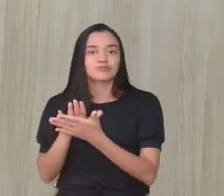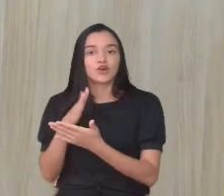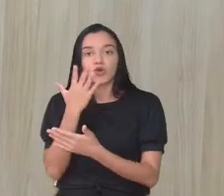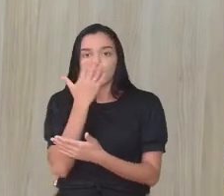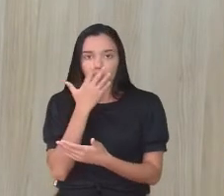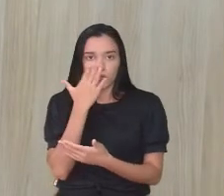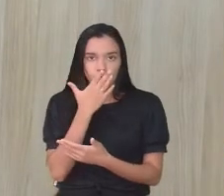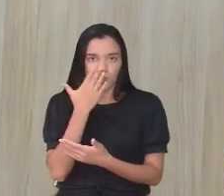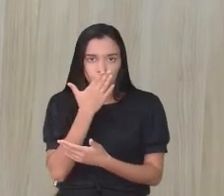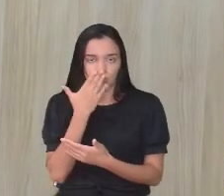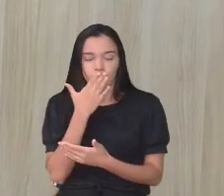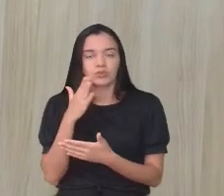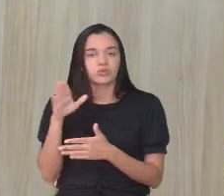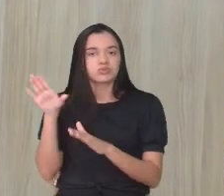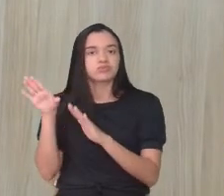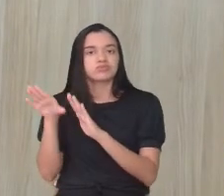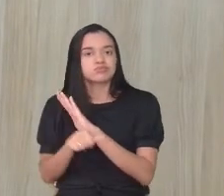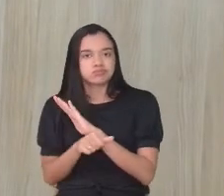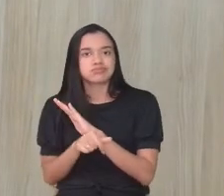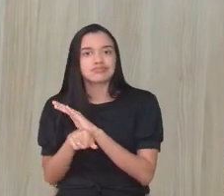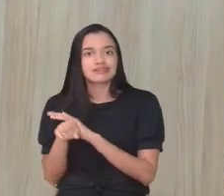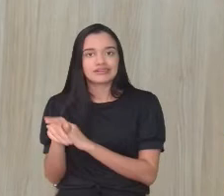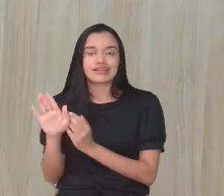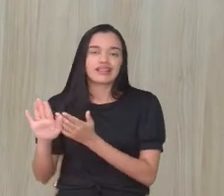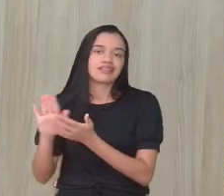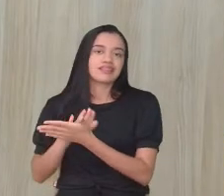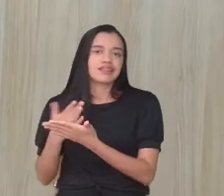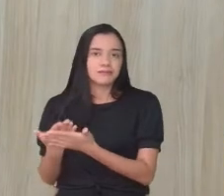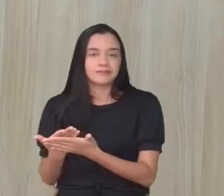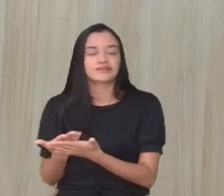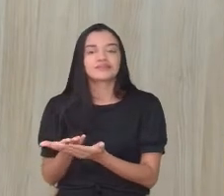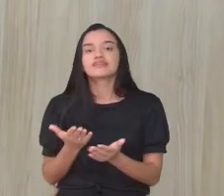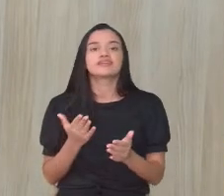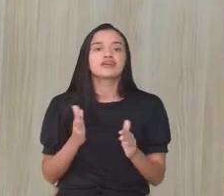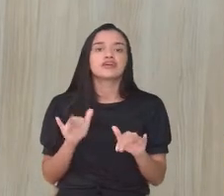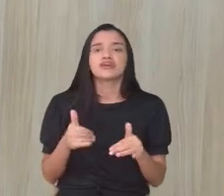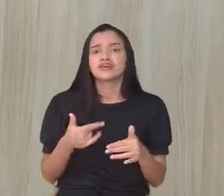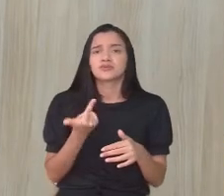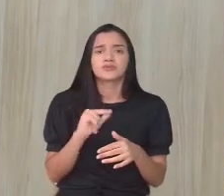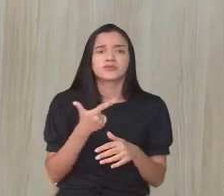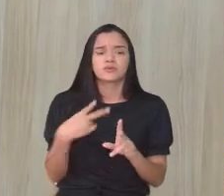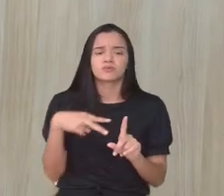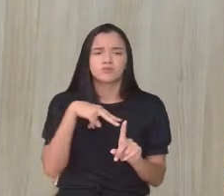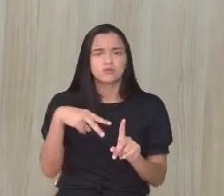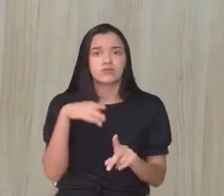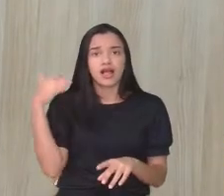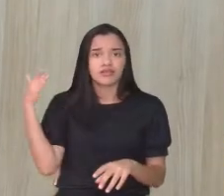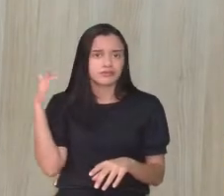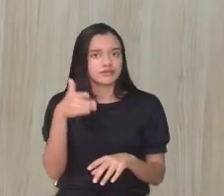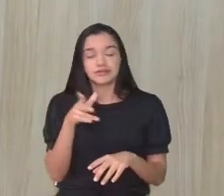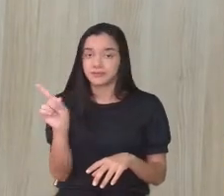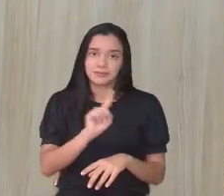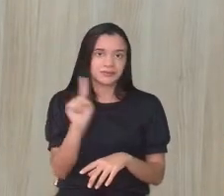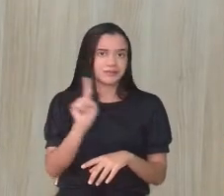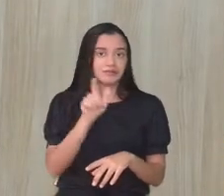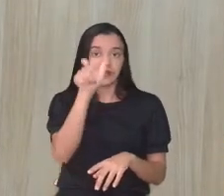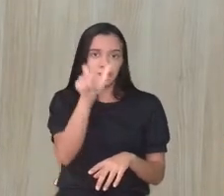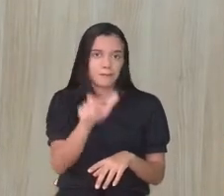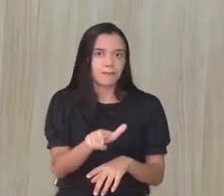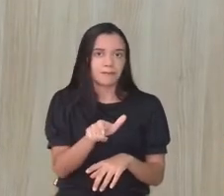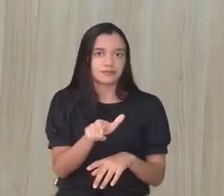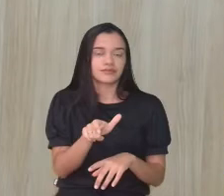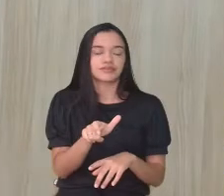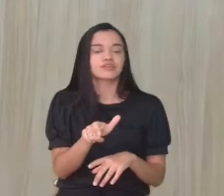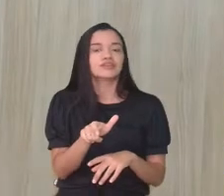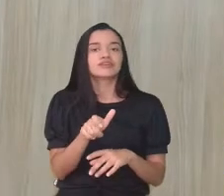discurso indireto. Eu não estou reproduzindo as falas da personagem. Então, eu não tenho ponto de vista direto da personagem, só do